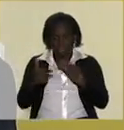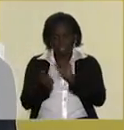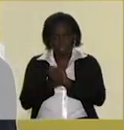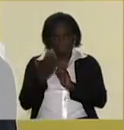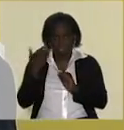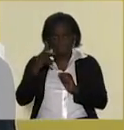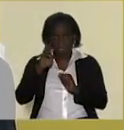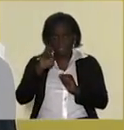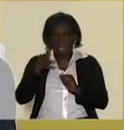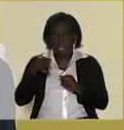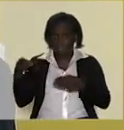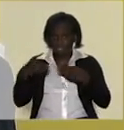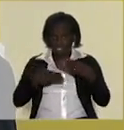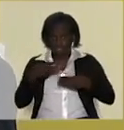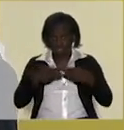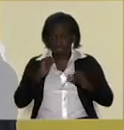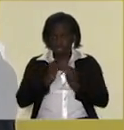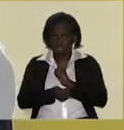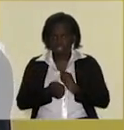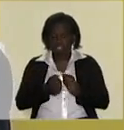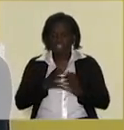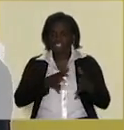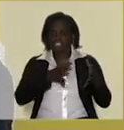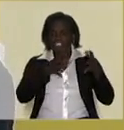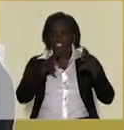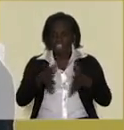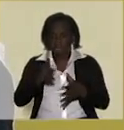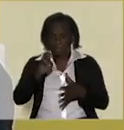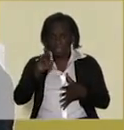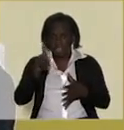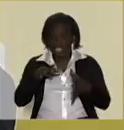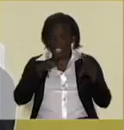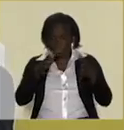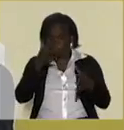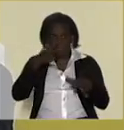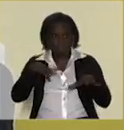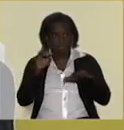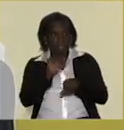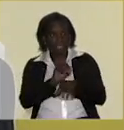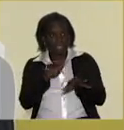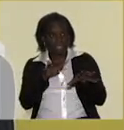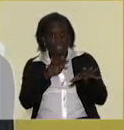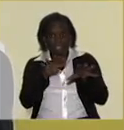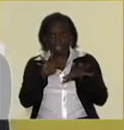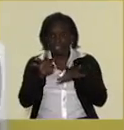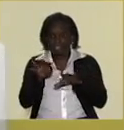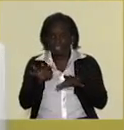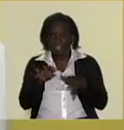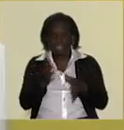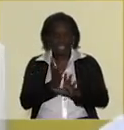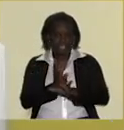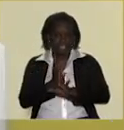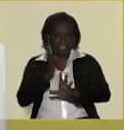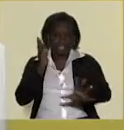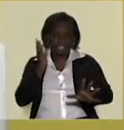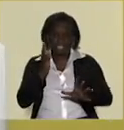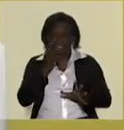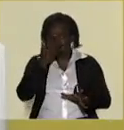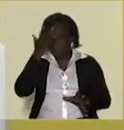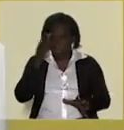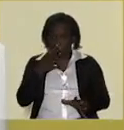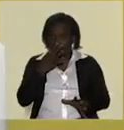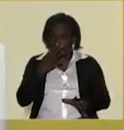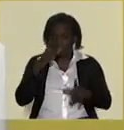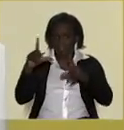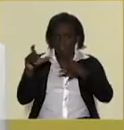com o Pelé, quando ele foi ministro. Cara, onde o Pelé chega, o país para. É verdade. O reconhecimento É uma dele lá fila fora é muito para